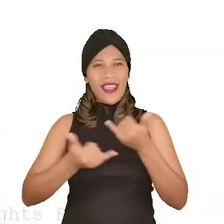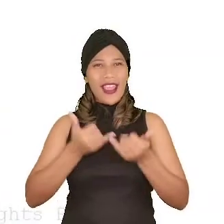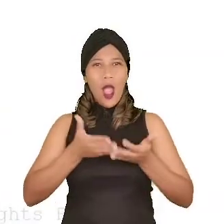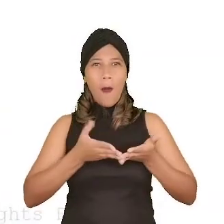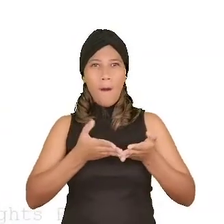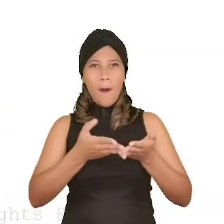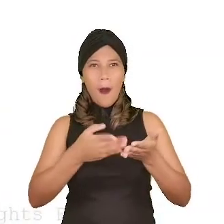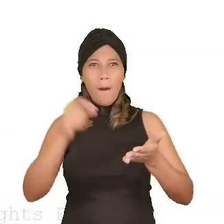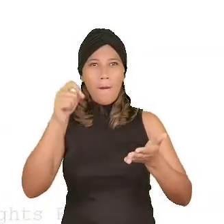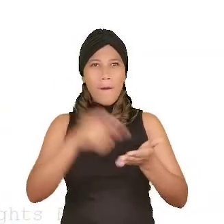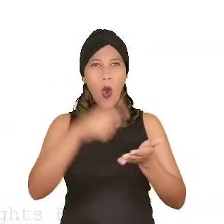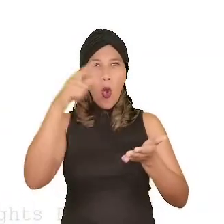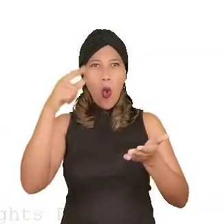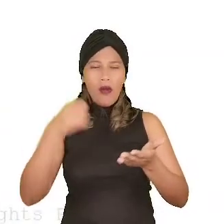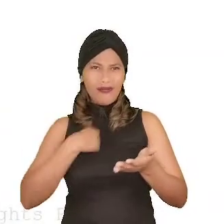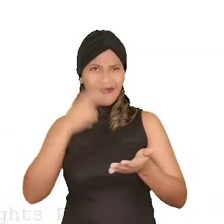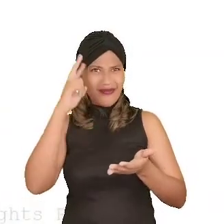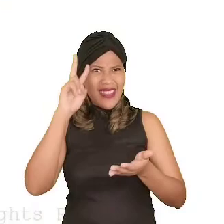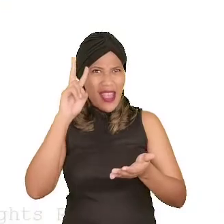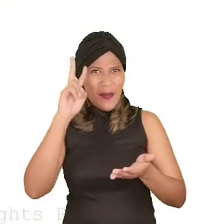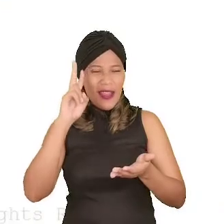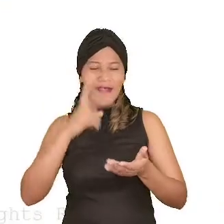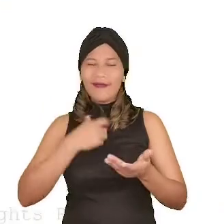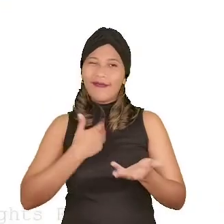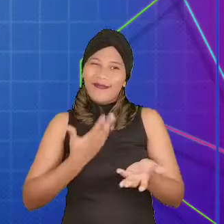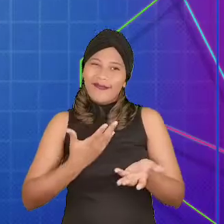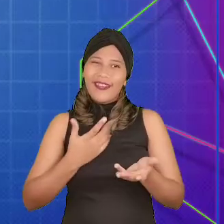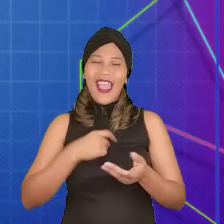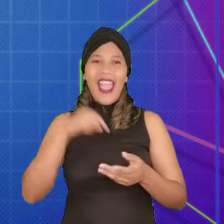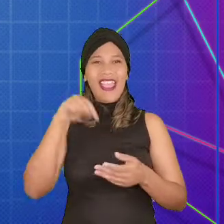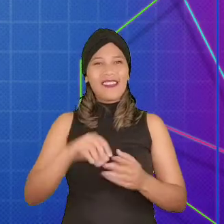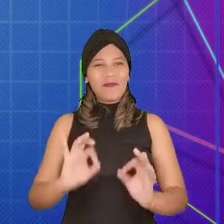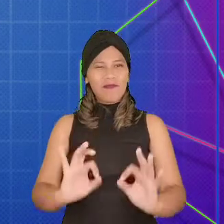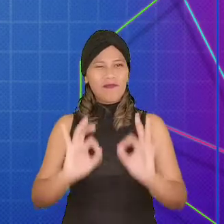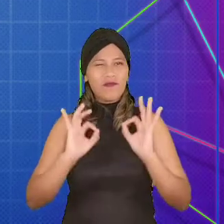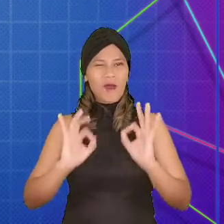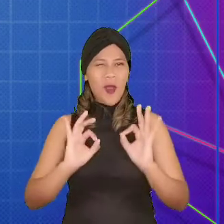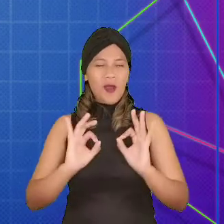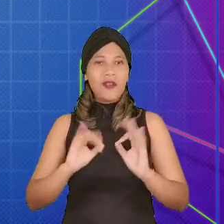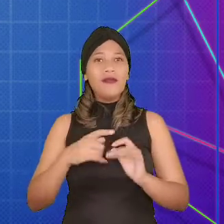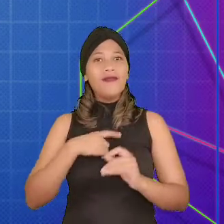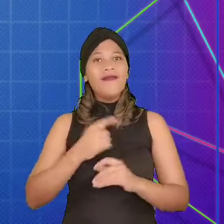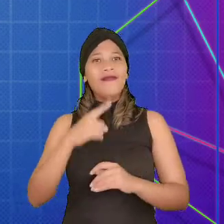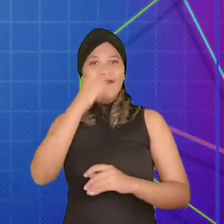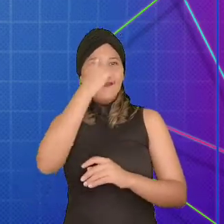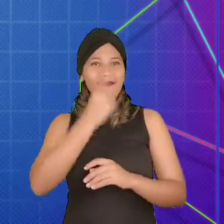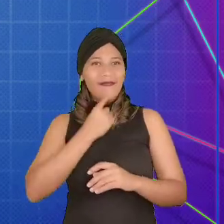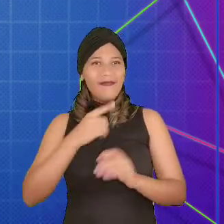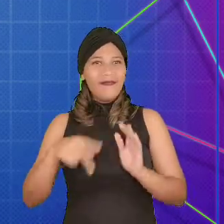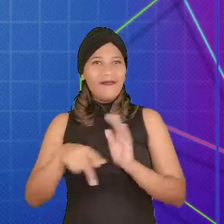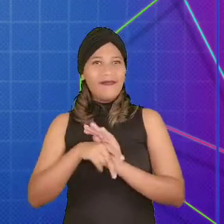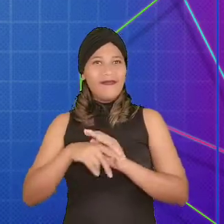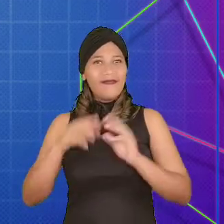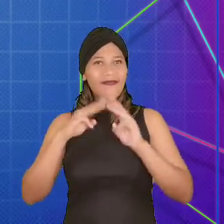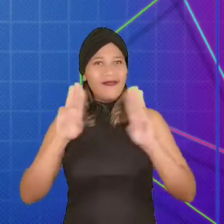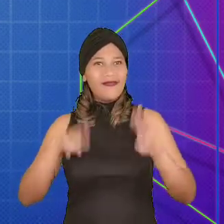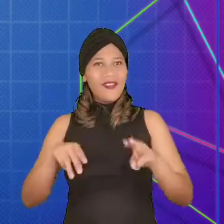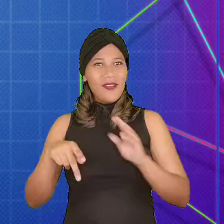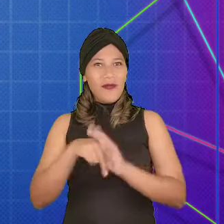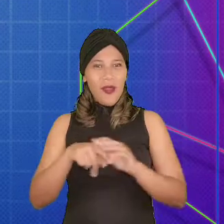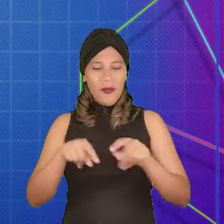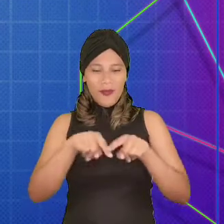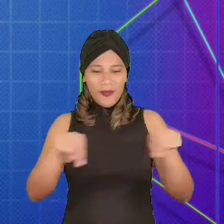jogo de batalha naval. Como esse é das antigas, eu não sei se vocês vão saber, mas como aqui a produção é de ponta, temos uma